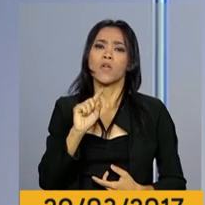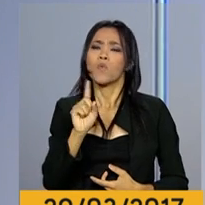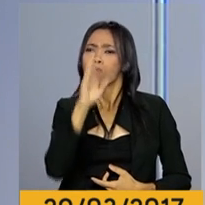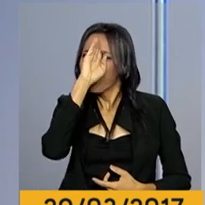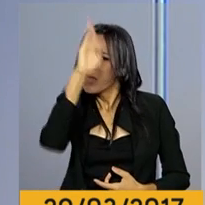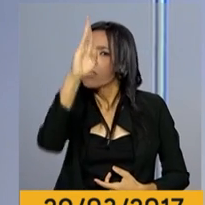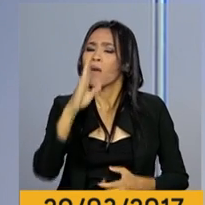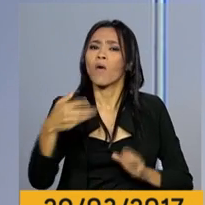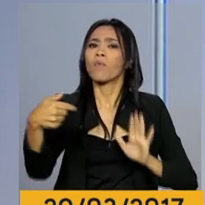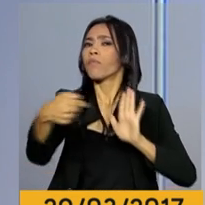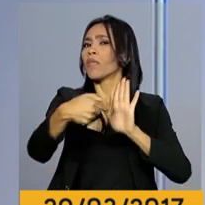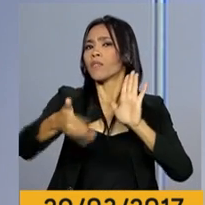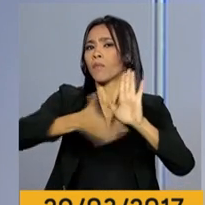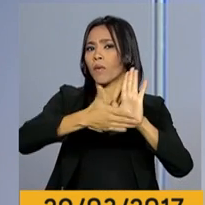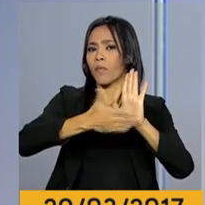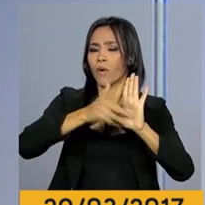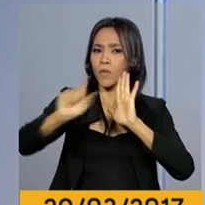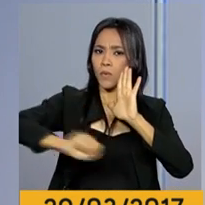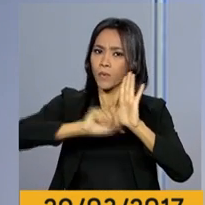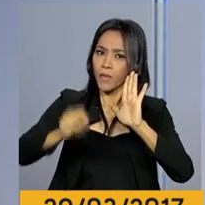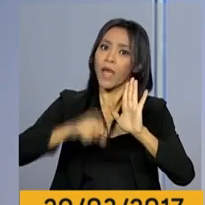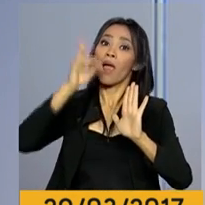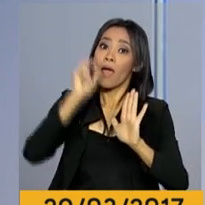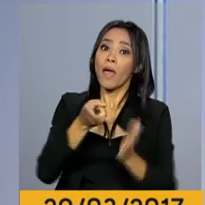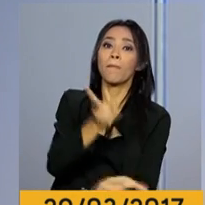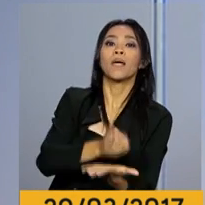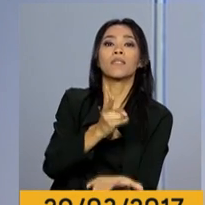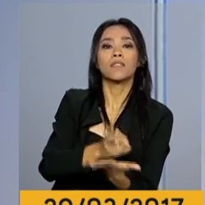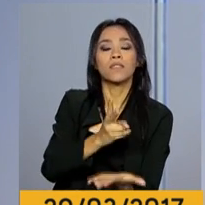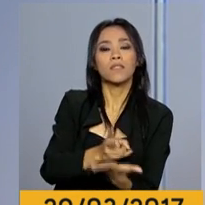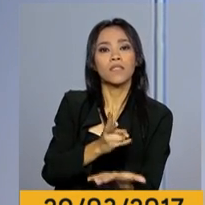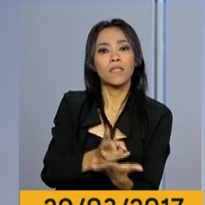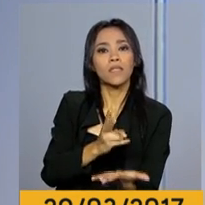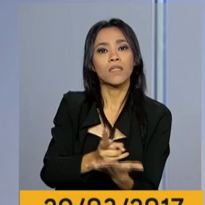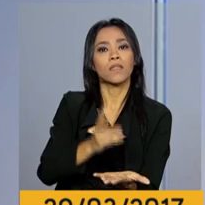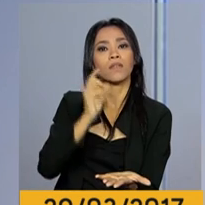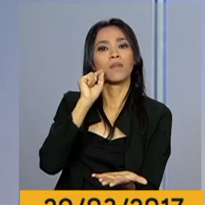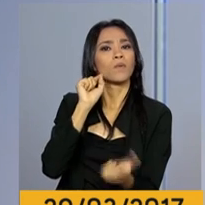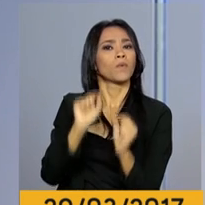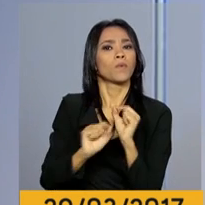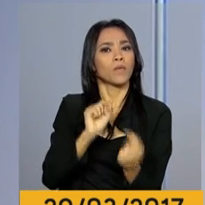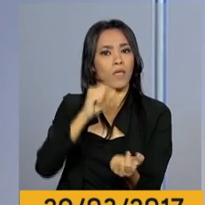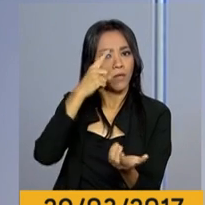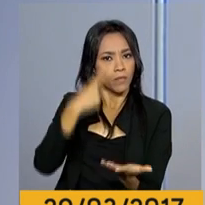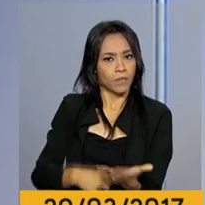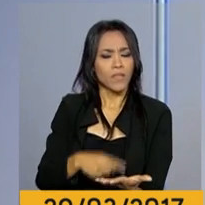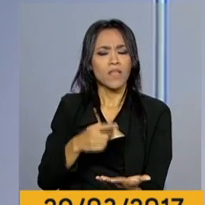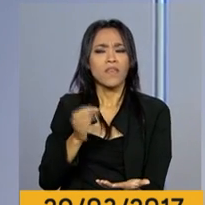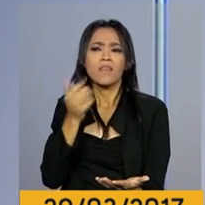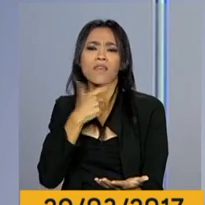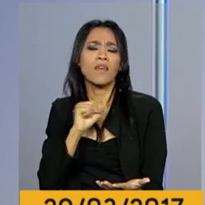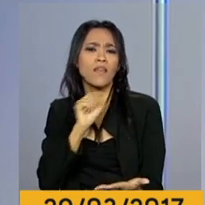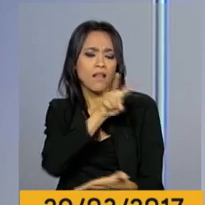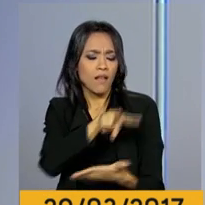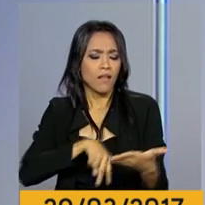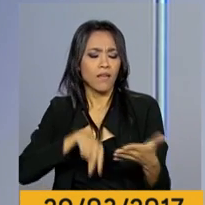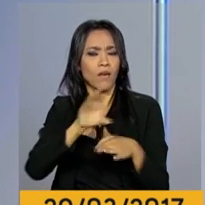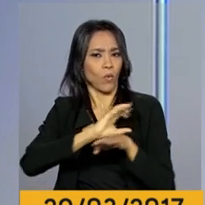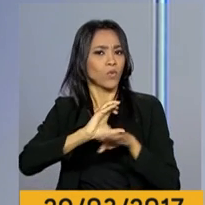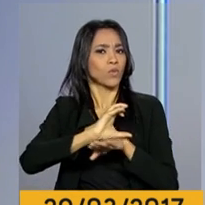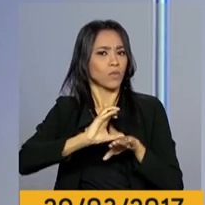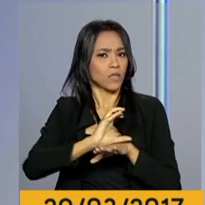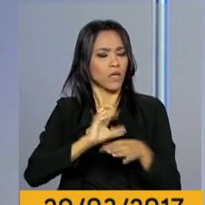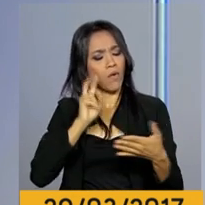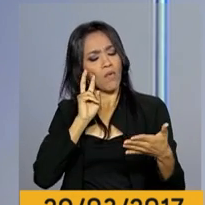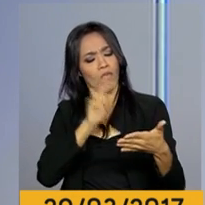é fazer prevalecer o acordado sobre o legislado mas é interessante que ele a constituição atual lá